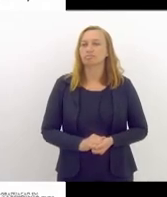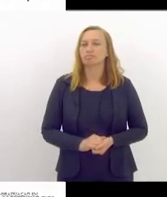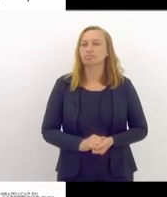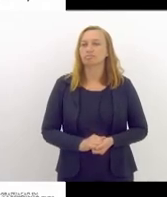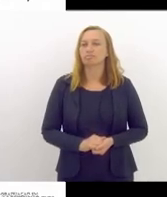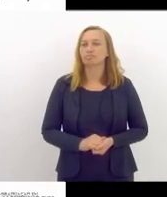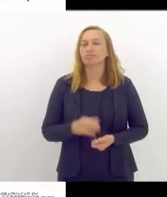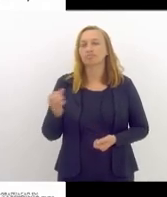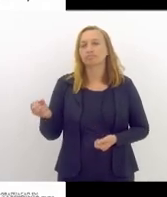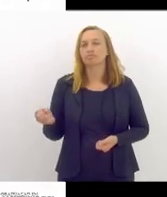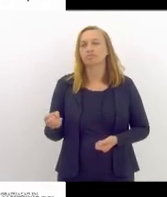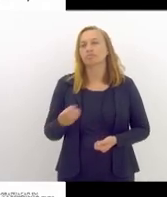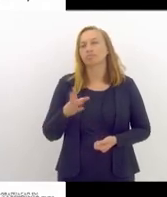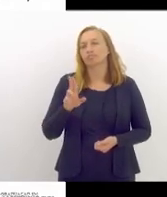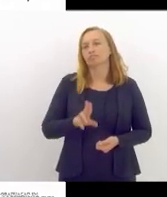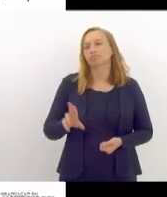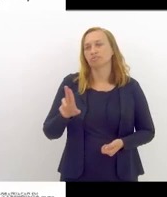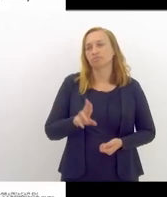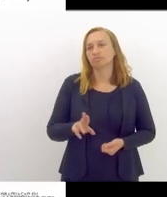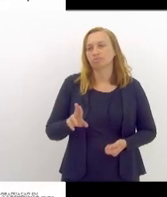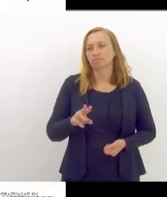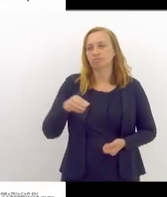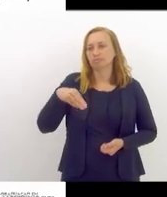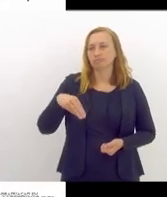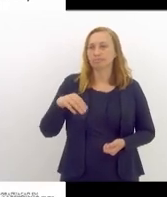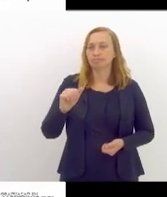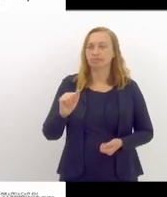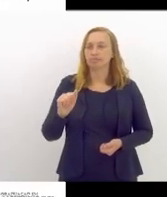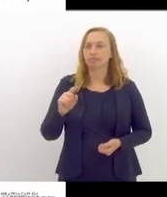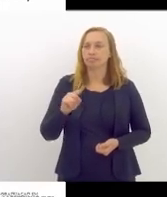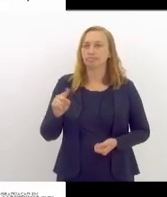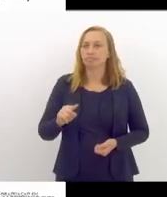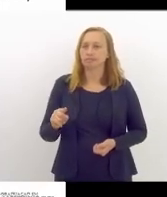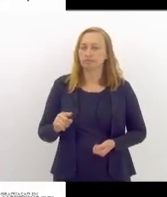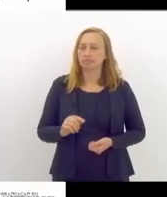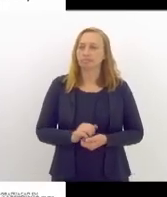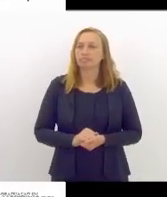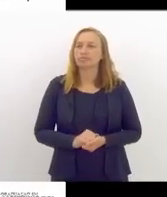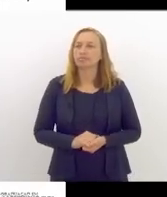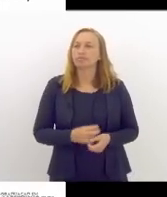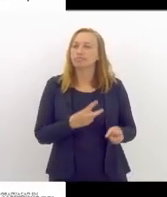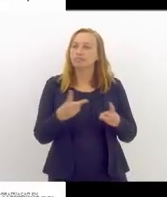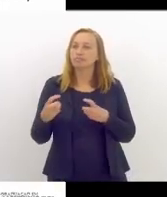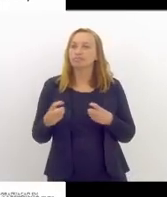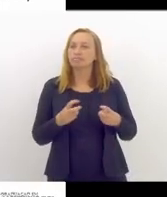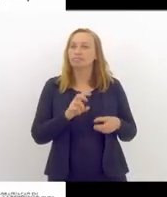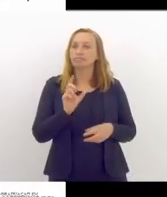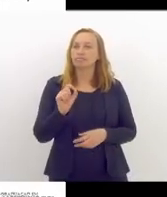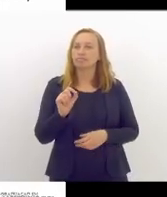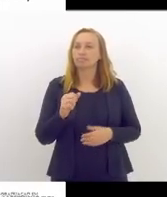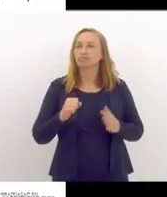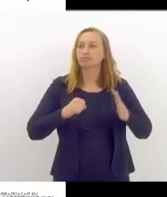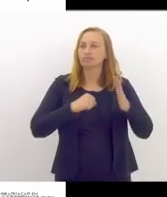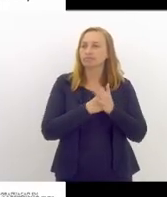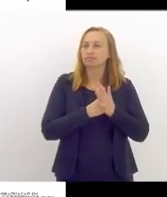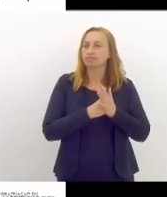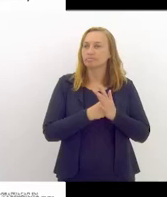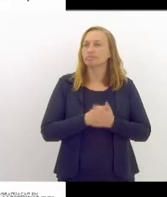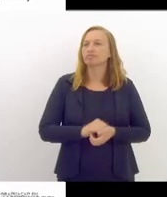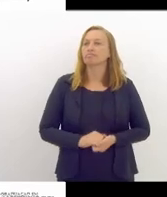recente né que são as matrizes híbridas ou seja o que que nós conseguimos verificar impactos tanto